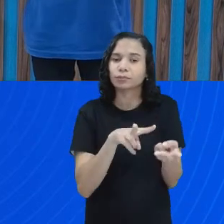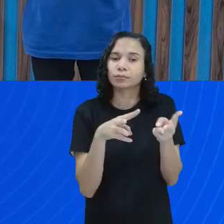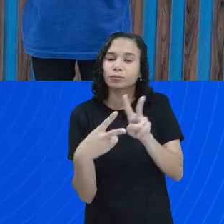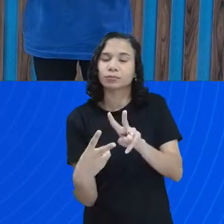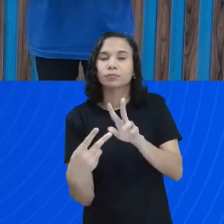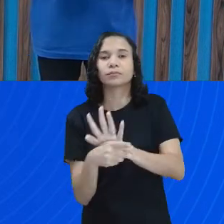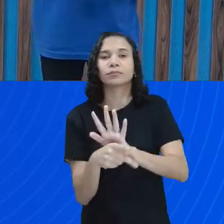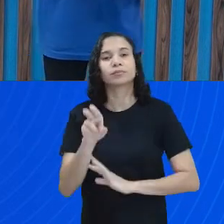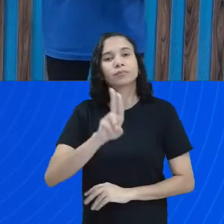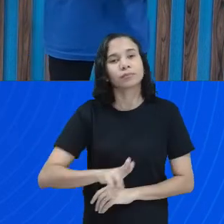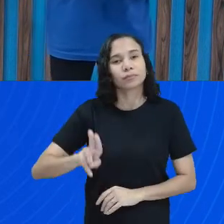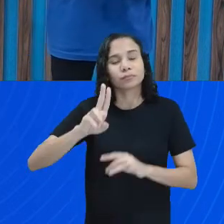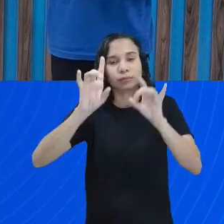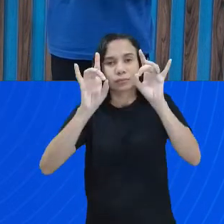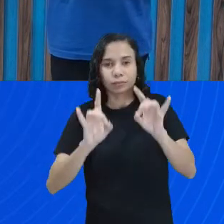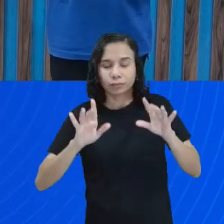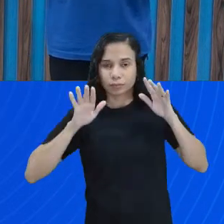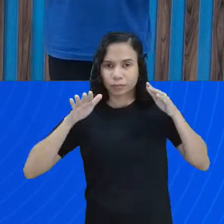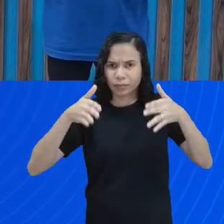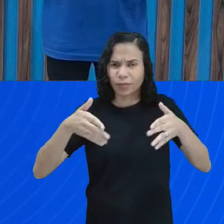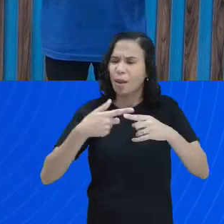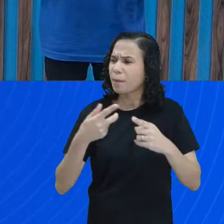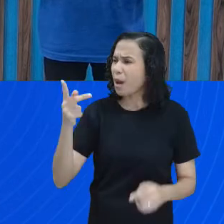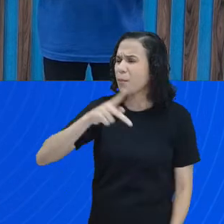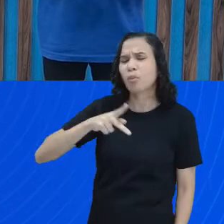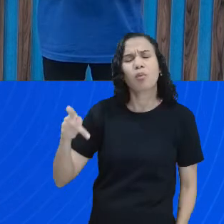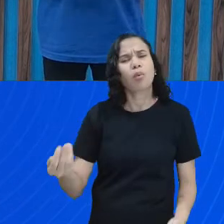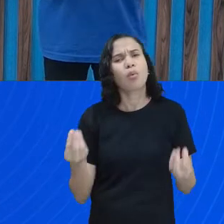de unidade em específico. Mas, Ricardinho, como